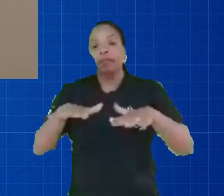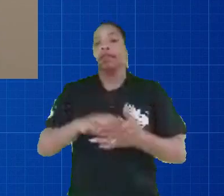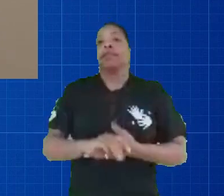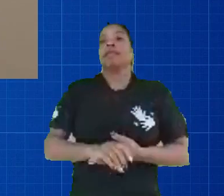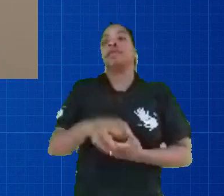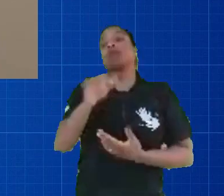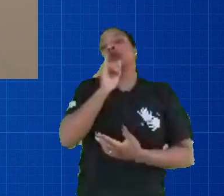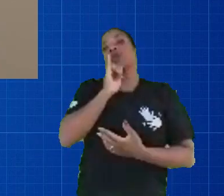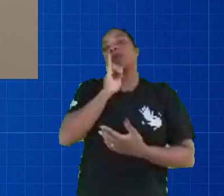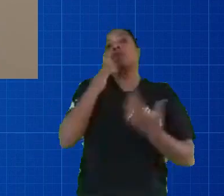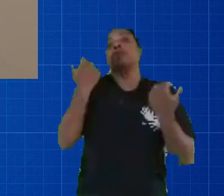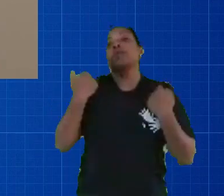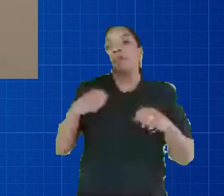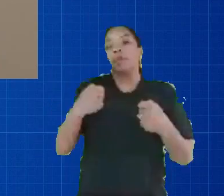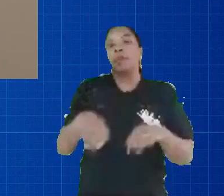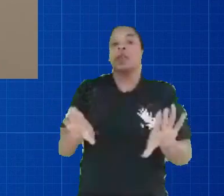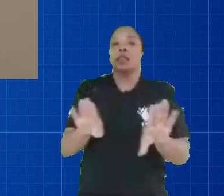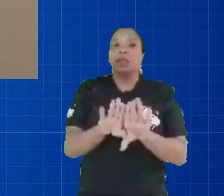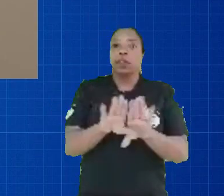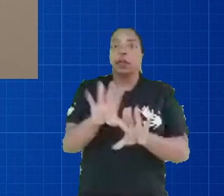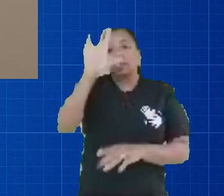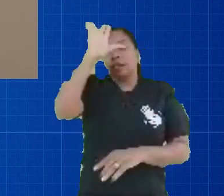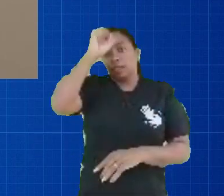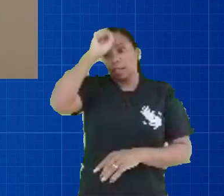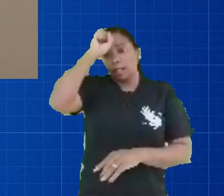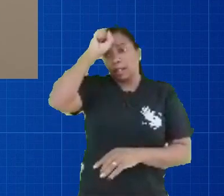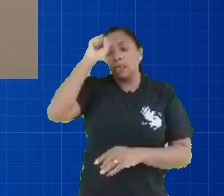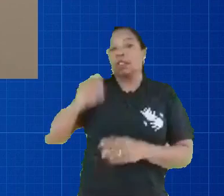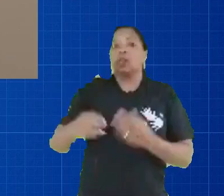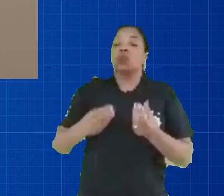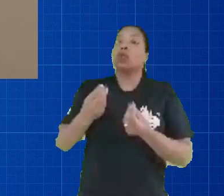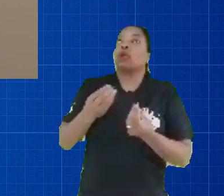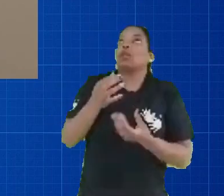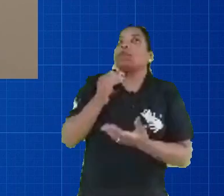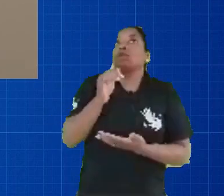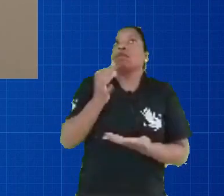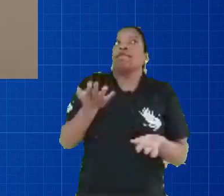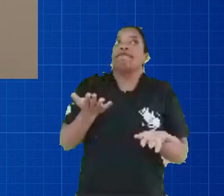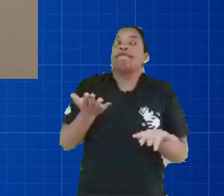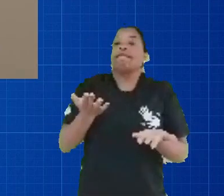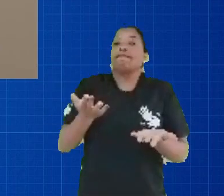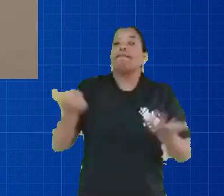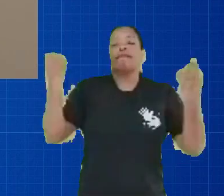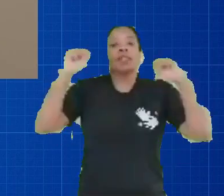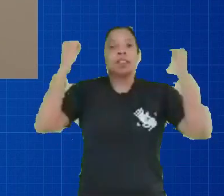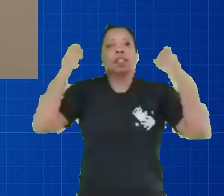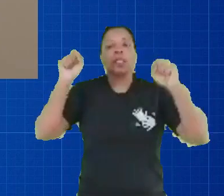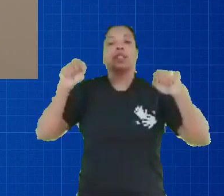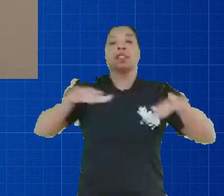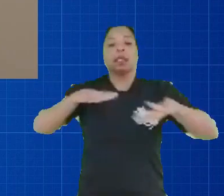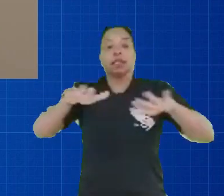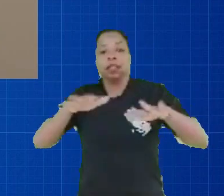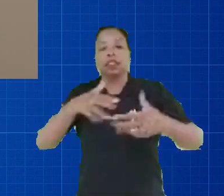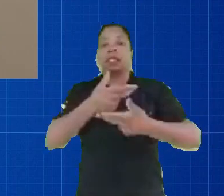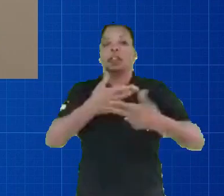uma série de saltos, então vão fazendo uma série de exercícios e trabalhando coordenação, coisa que houve uma quebra durante